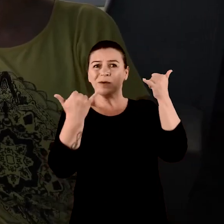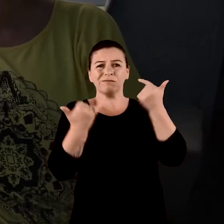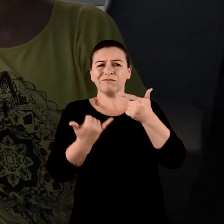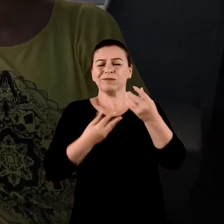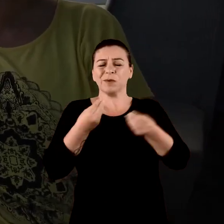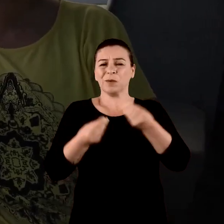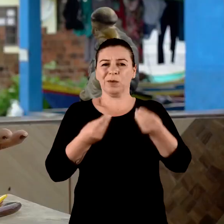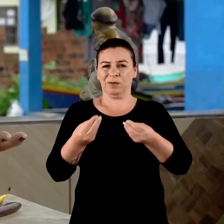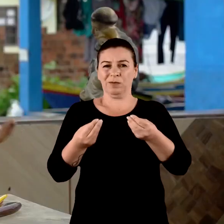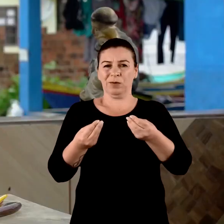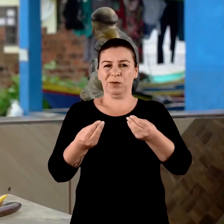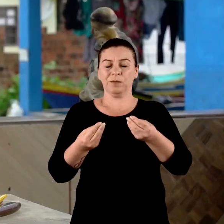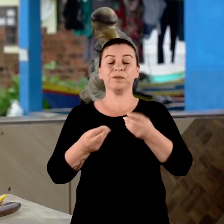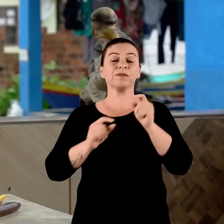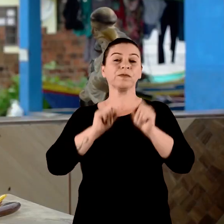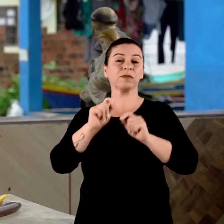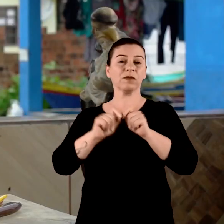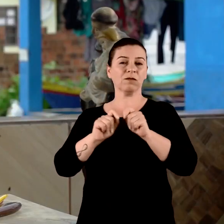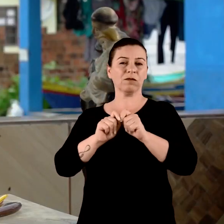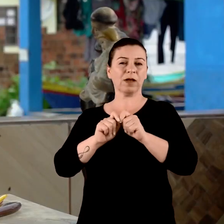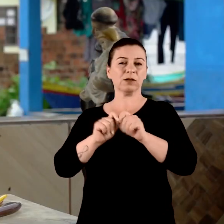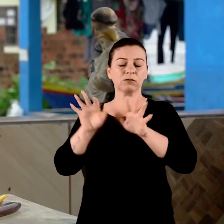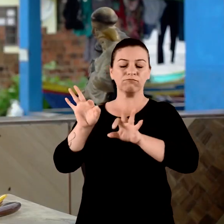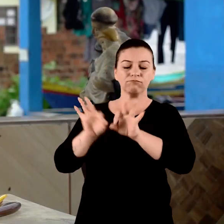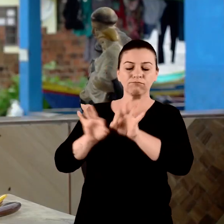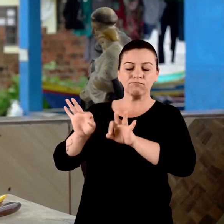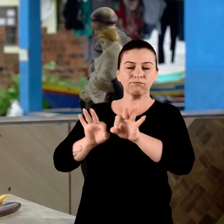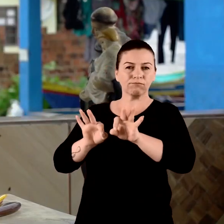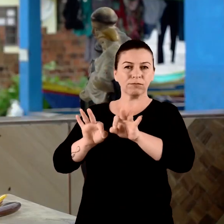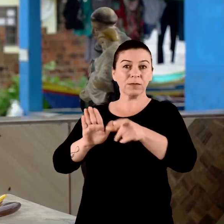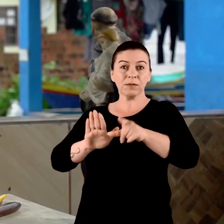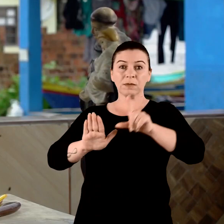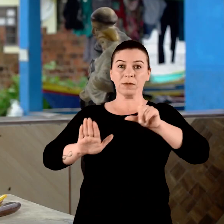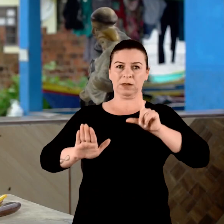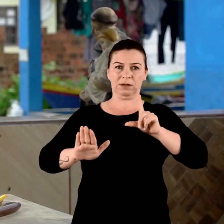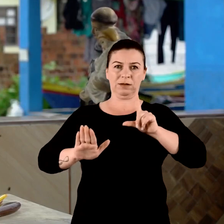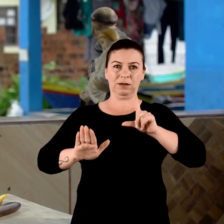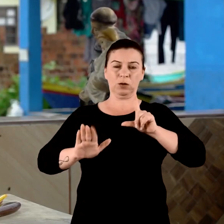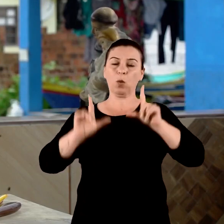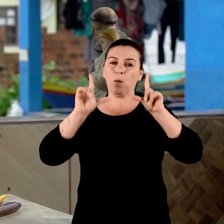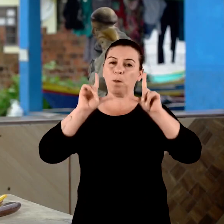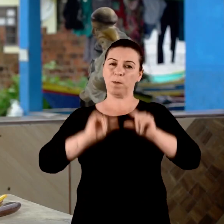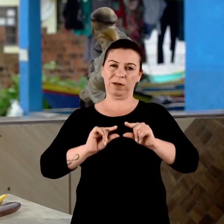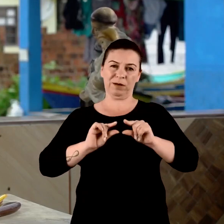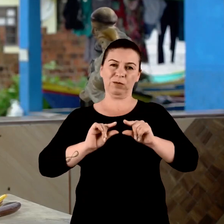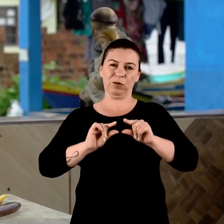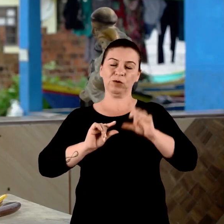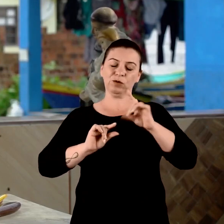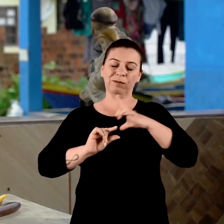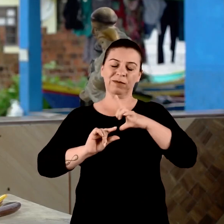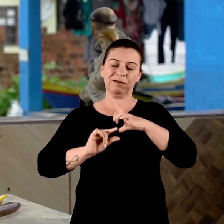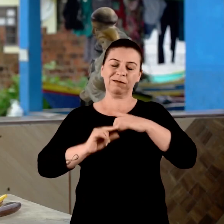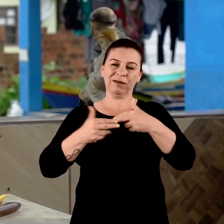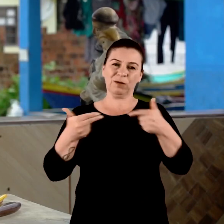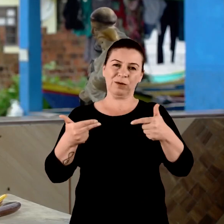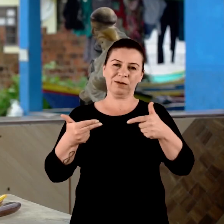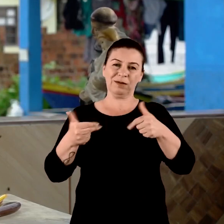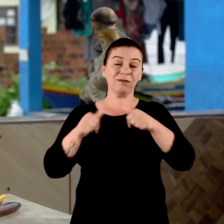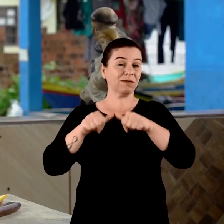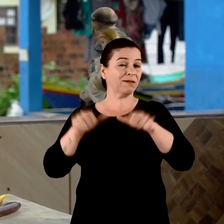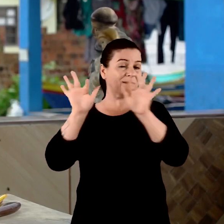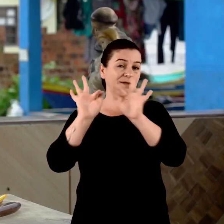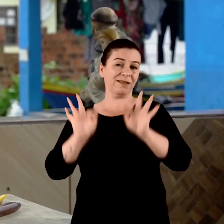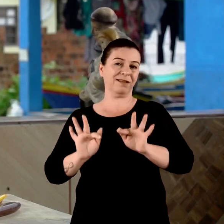usar esses equipamentos. Então, o que eu faço? Me organizo com o mínimo necessário para ser feliz. Então, eu tenho